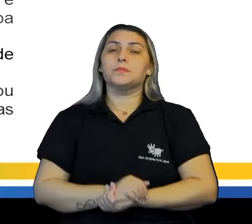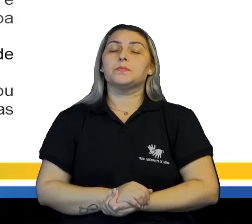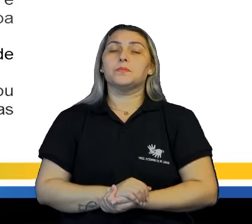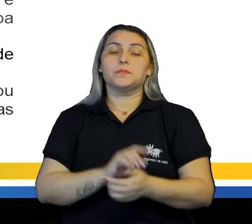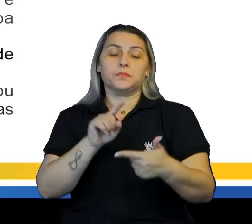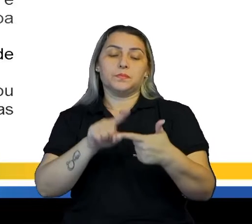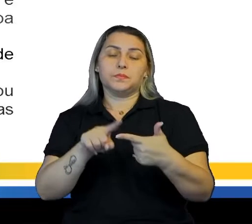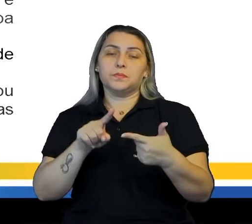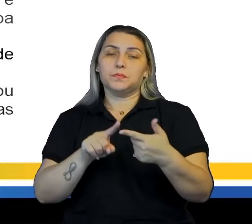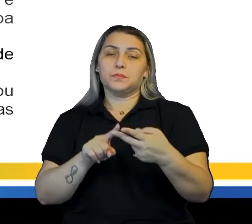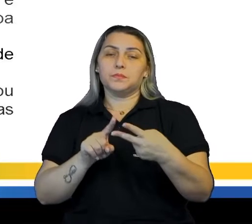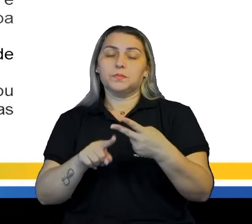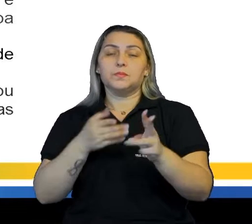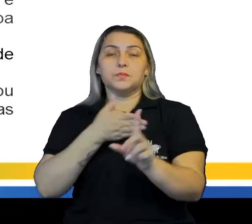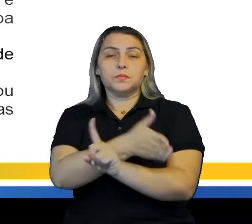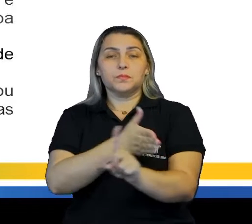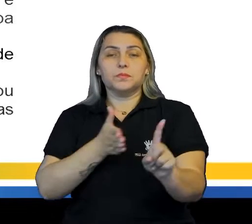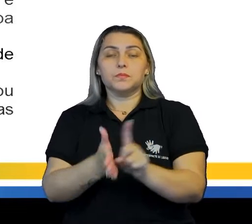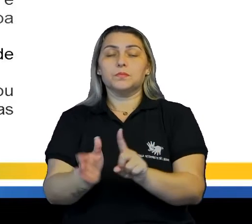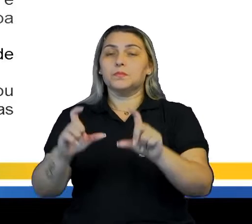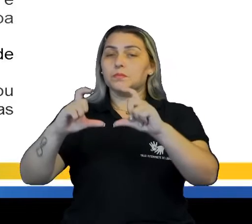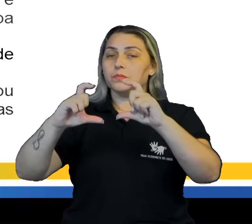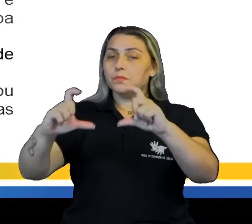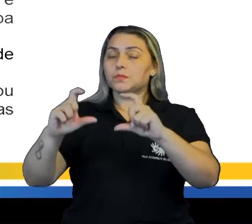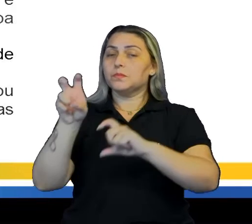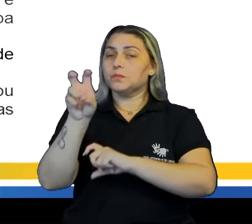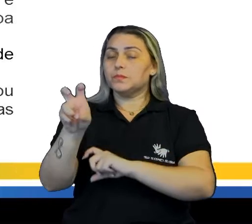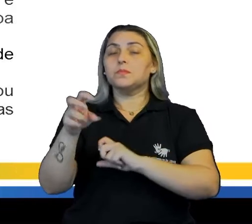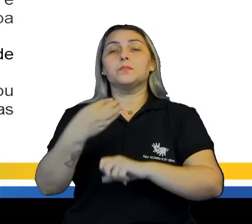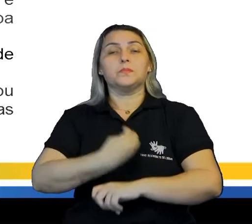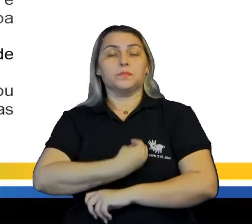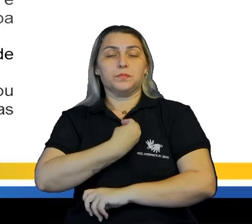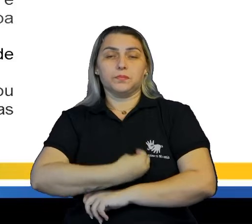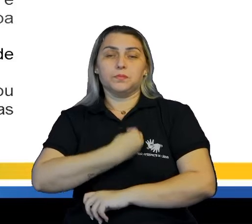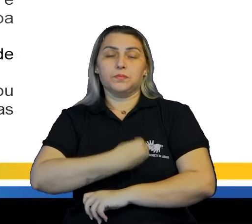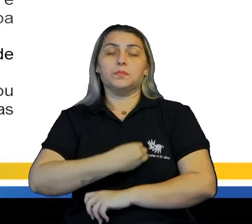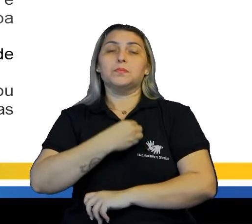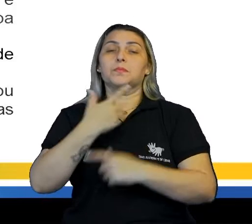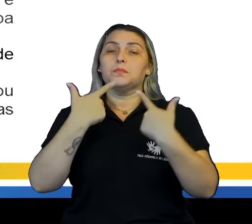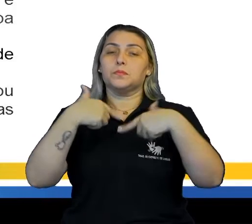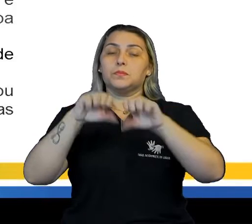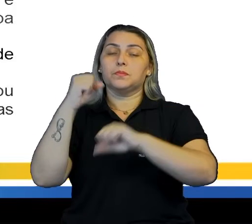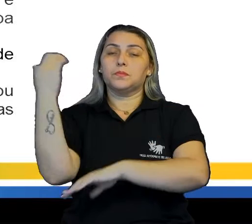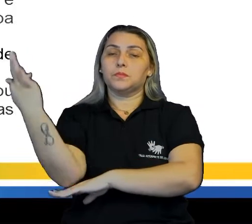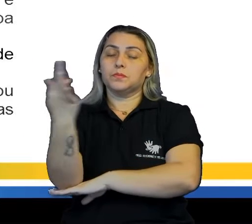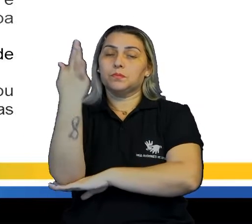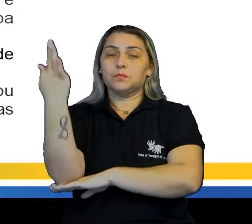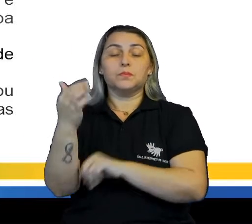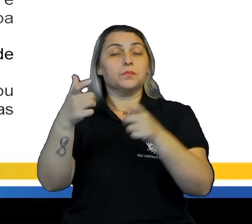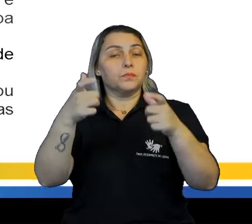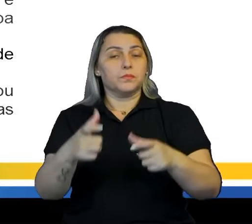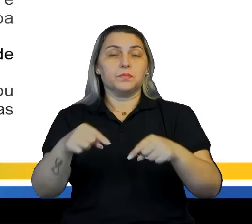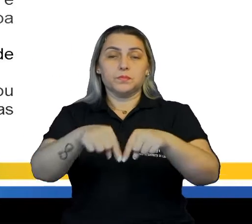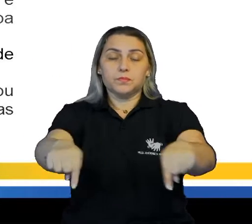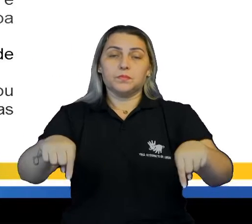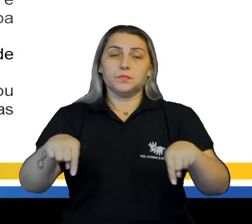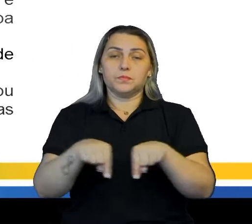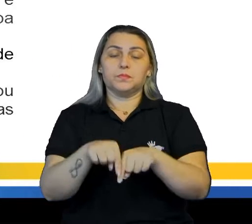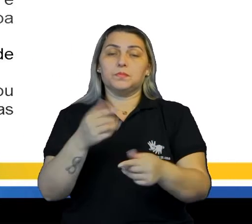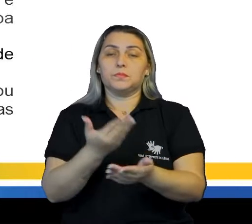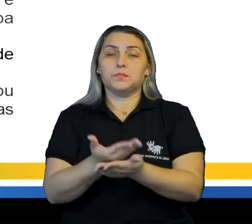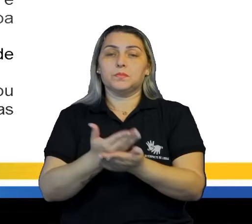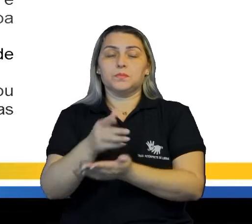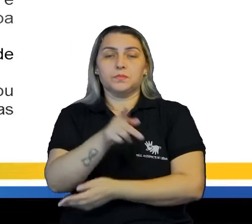As duas modalidades dos 5 quadrinhos em que há a presença da linguagem formal é o ambiente da sala de aula, em